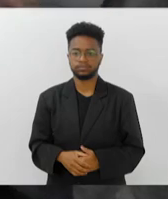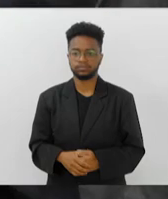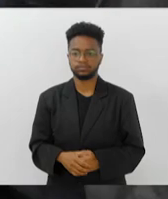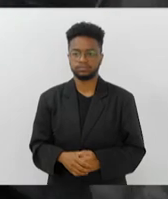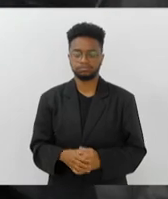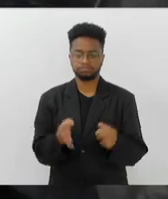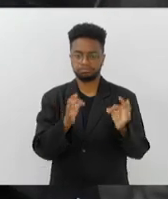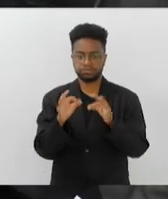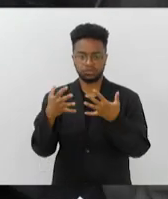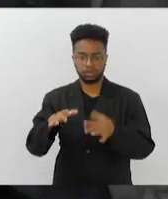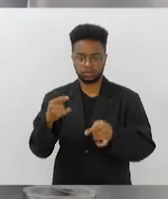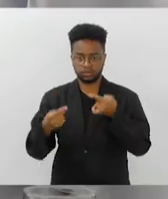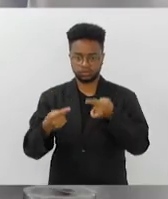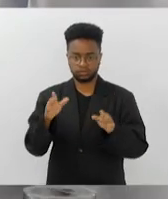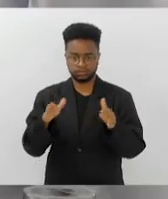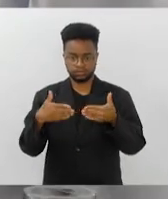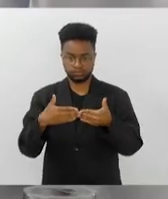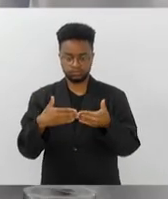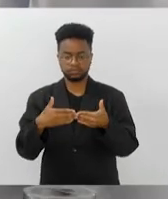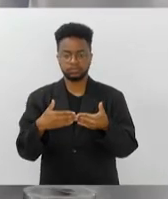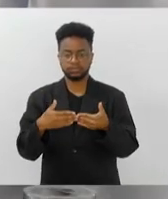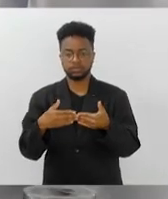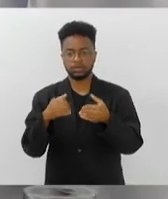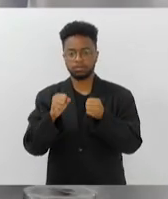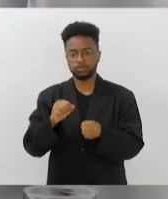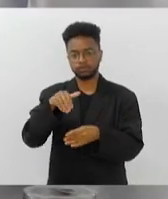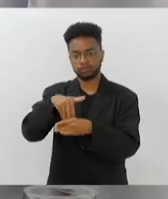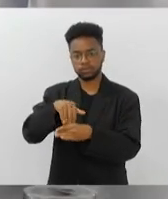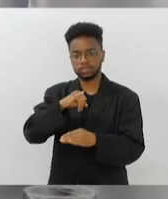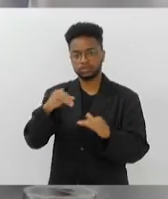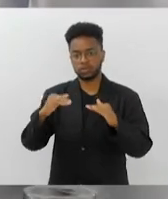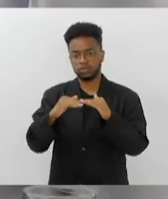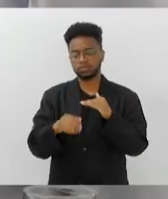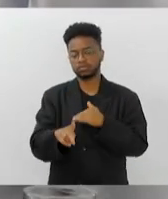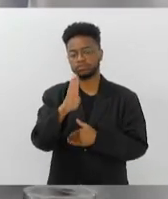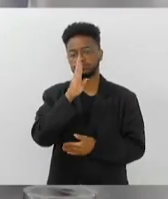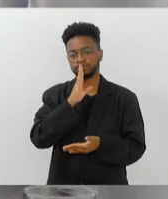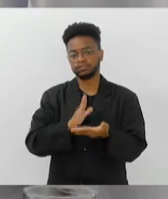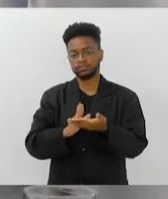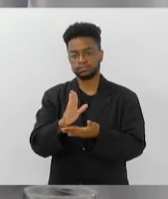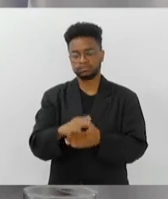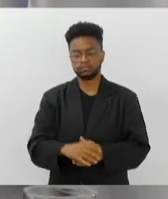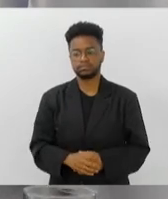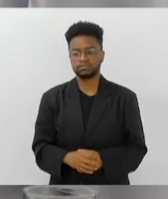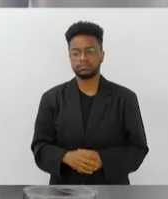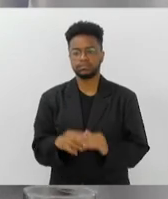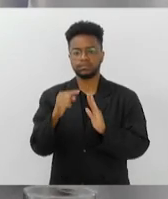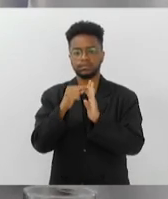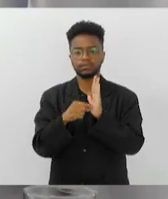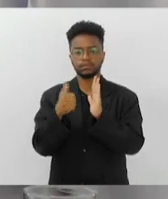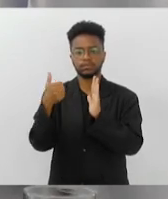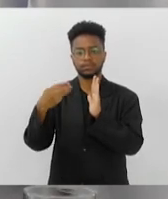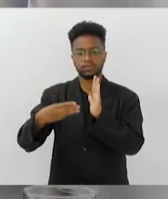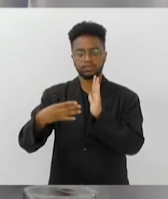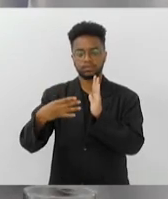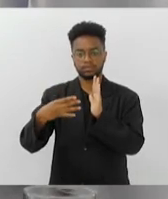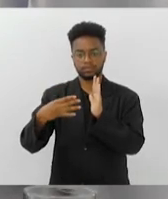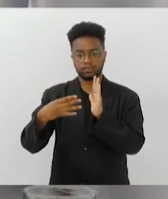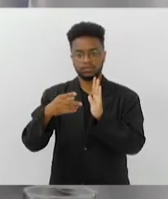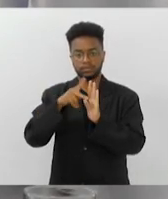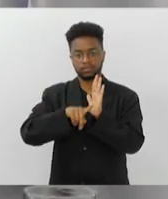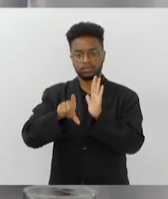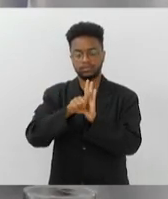Não havendo quem queira discutir, encerrada a discussão, em votação, senhores que aprovam, permaneçam como estão, aprovado. 14 da pauta,